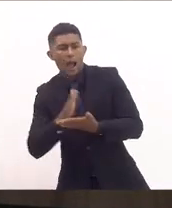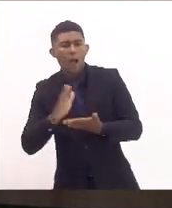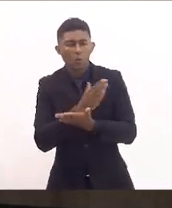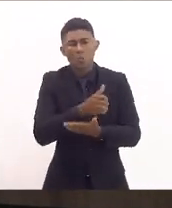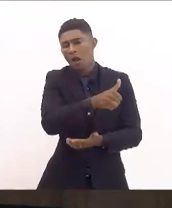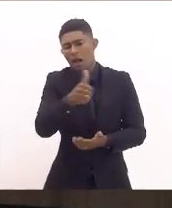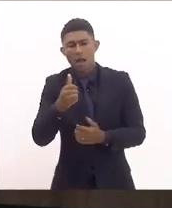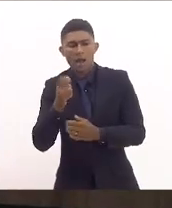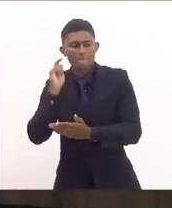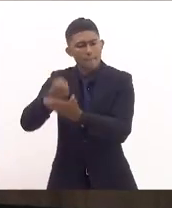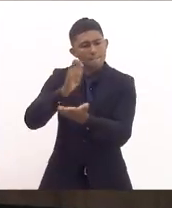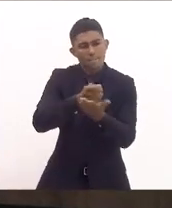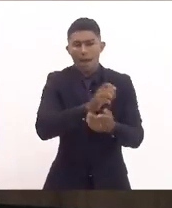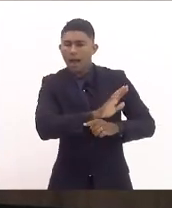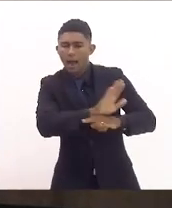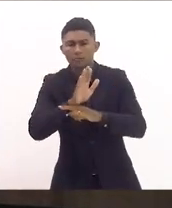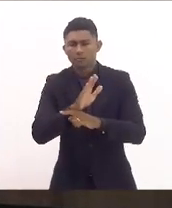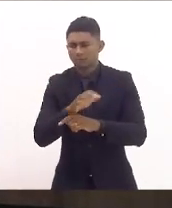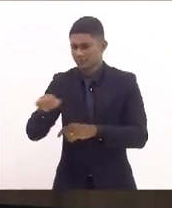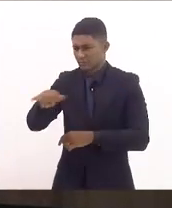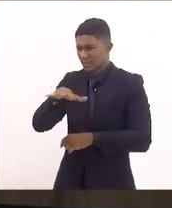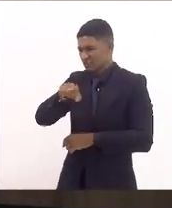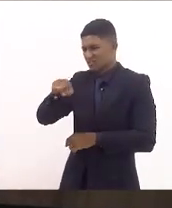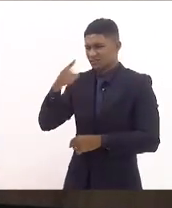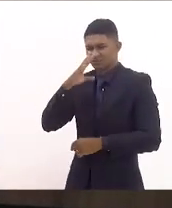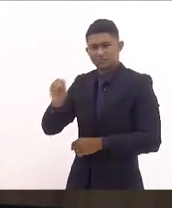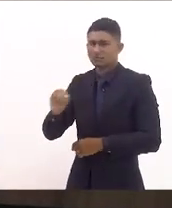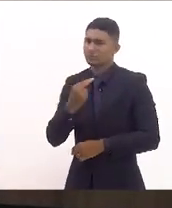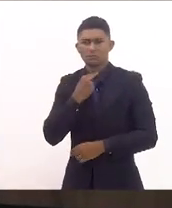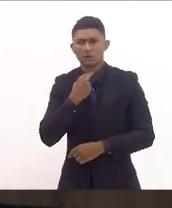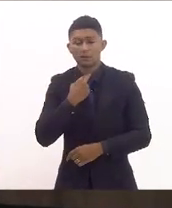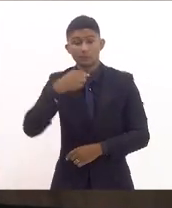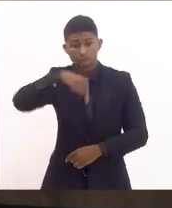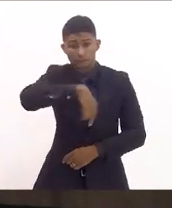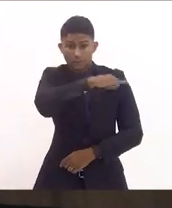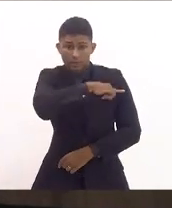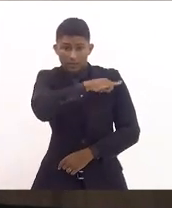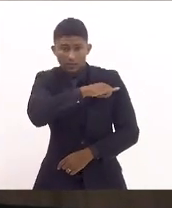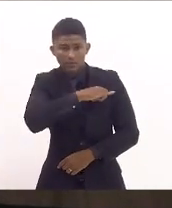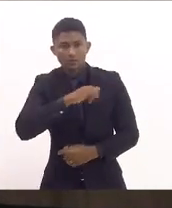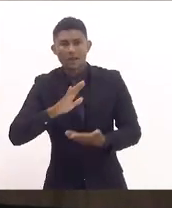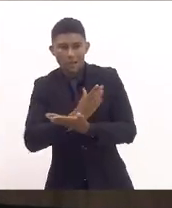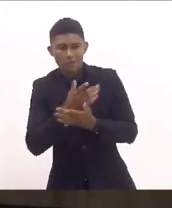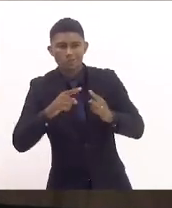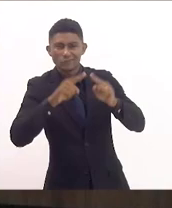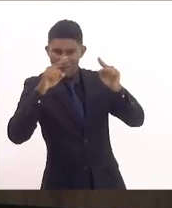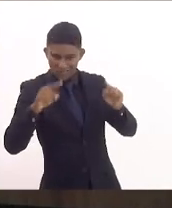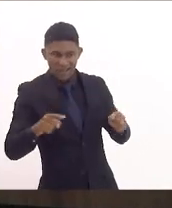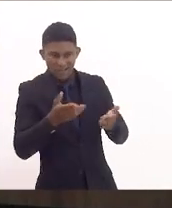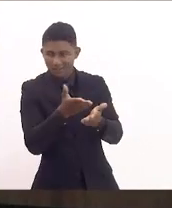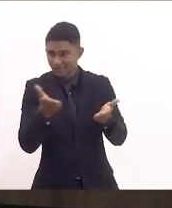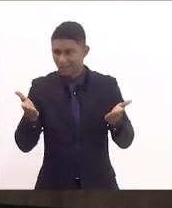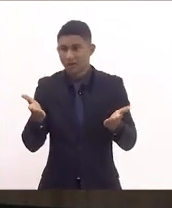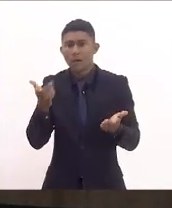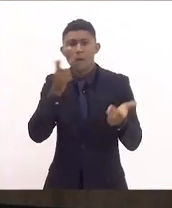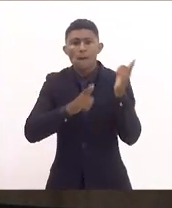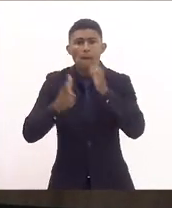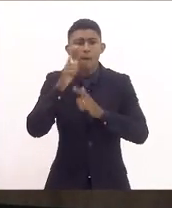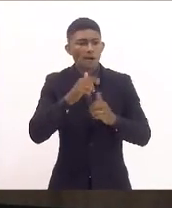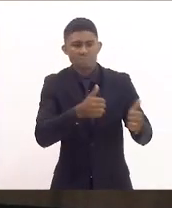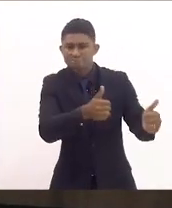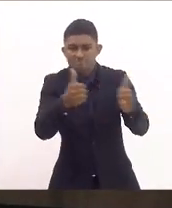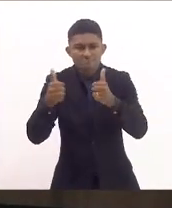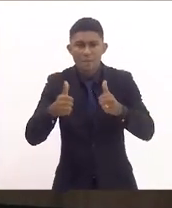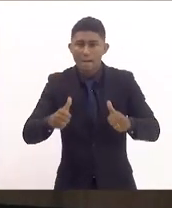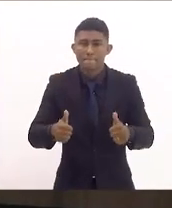e aí eu falo para vocês todas as vantagens que os servidores do Rio de Janeiro tem ganho a gente ter votado a favor porque o servidor tem